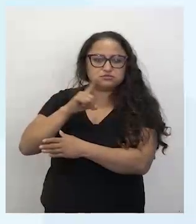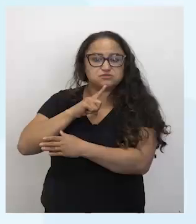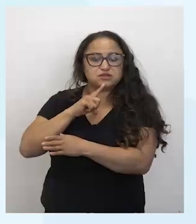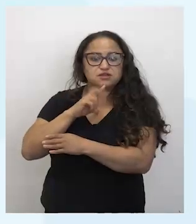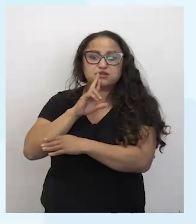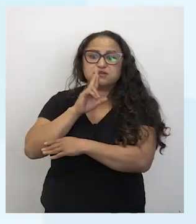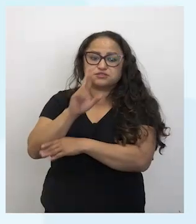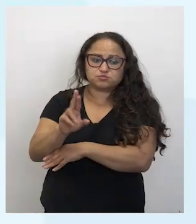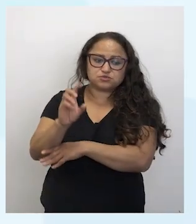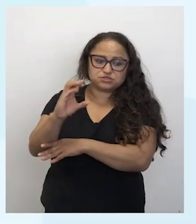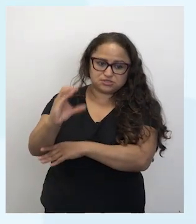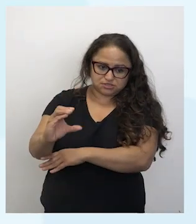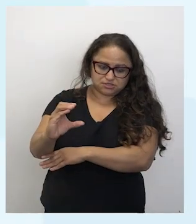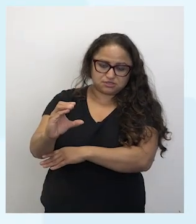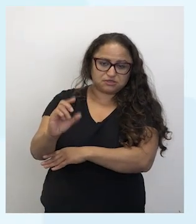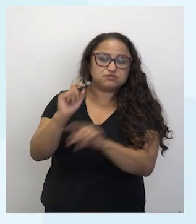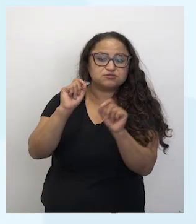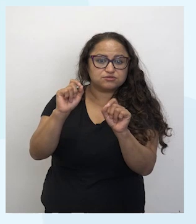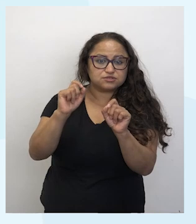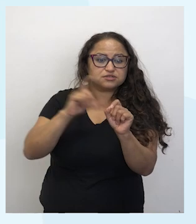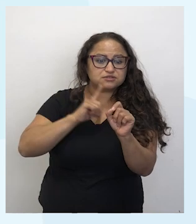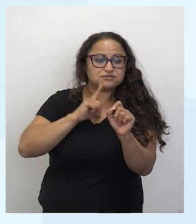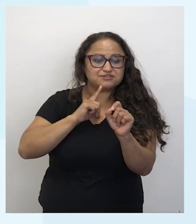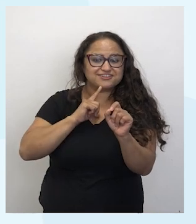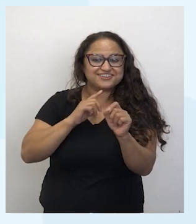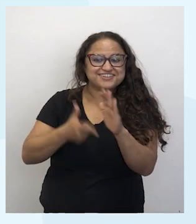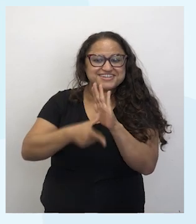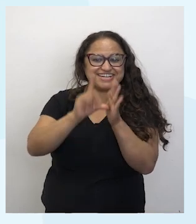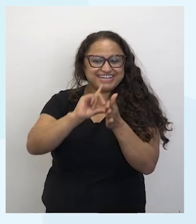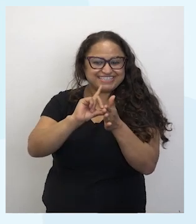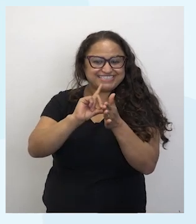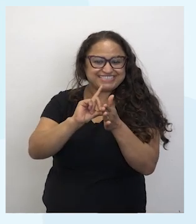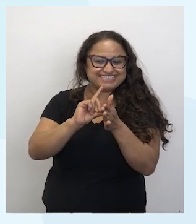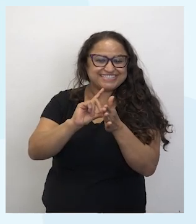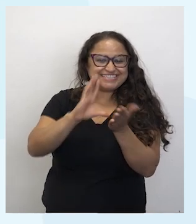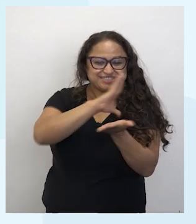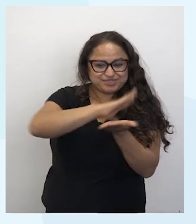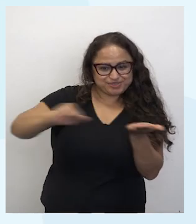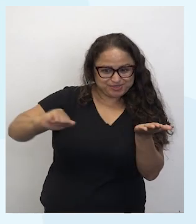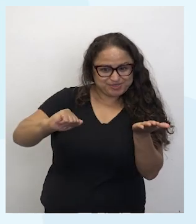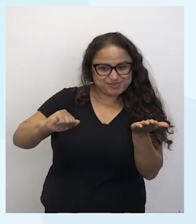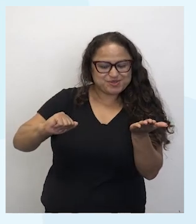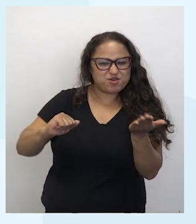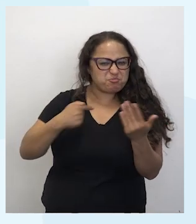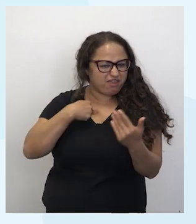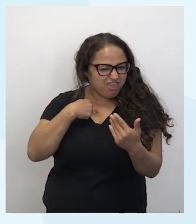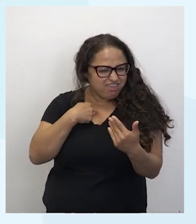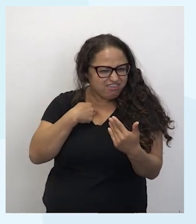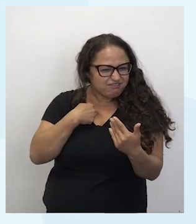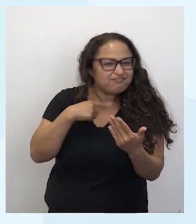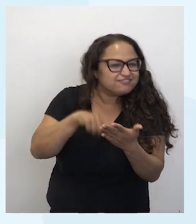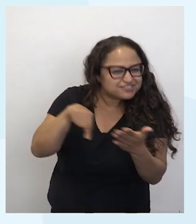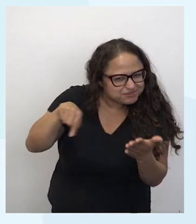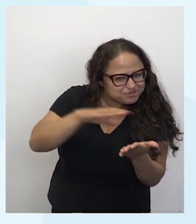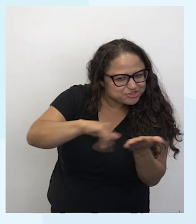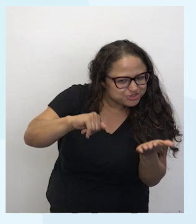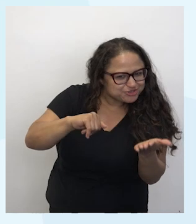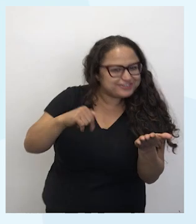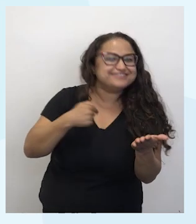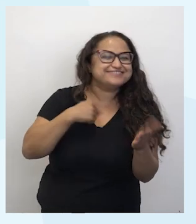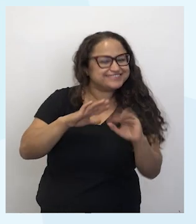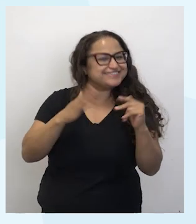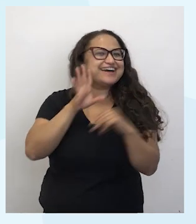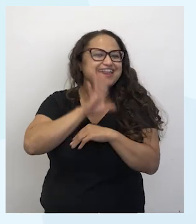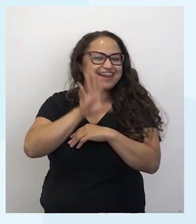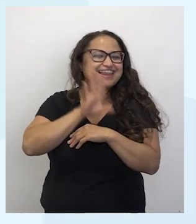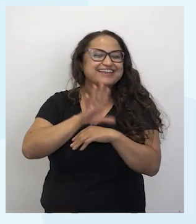coincide, né? Bacana. Inicialmente estava aí atrás do Libras aí, né? Mas a gente sabe que depois some a imagem do Libras, aí deu para ver melhor a imagem, né? Legal. Legal